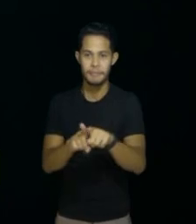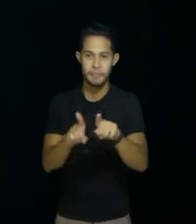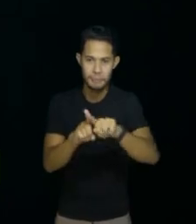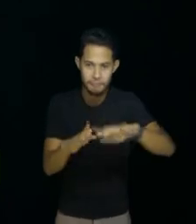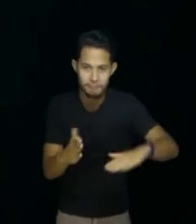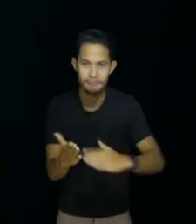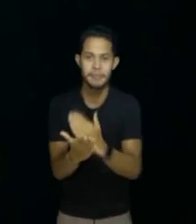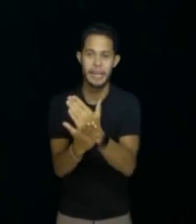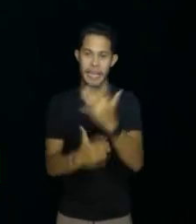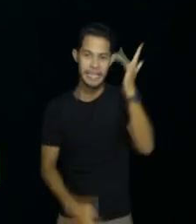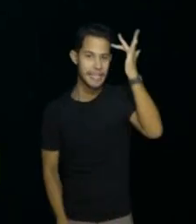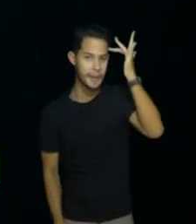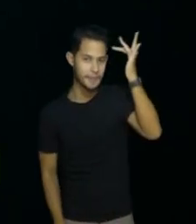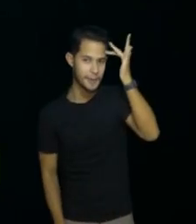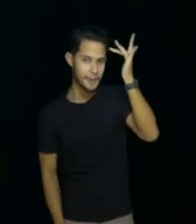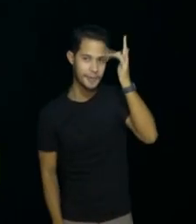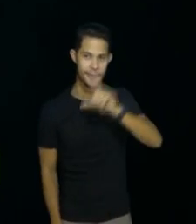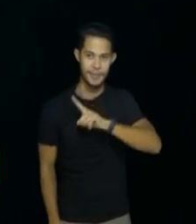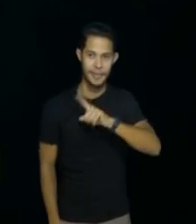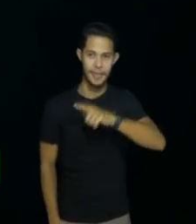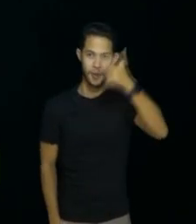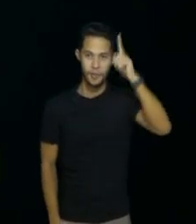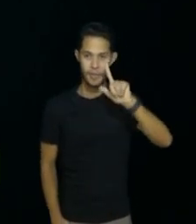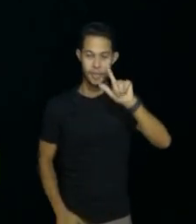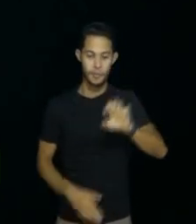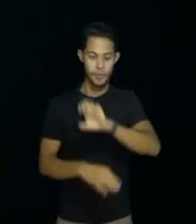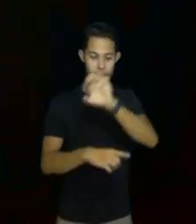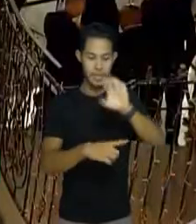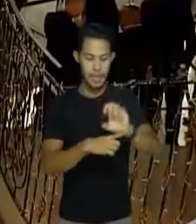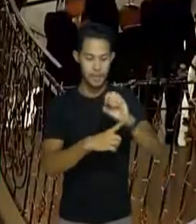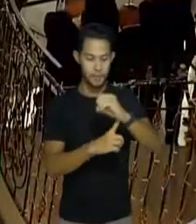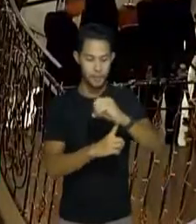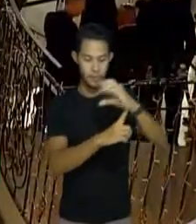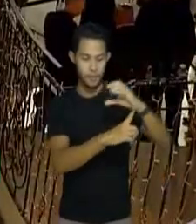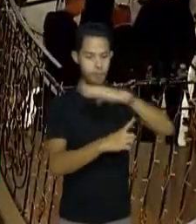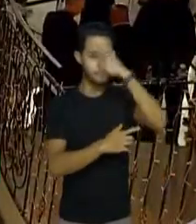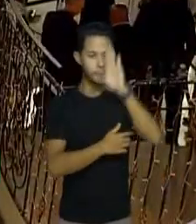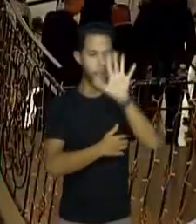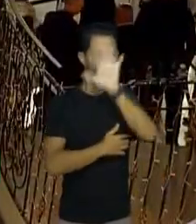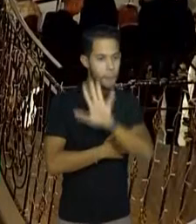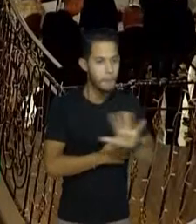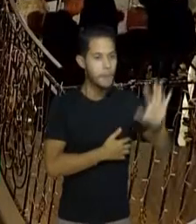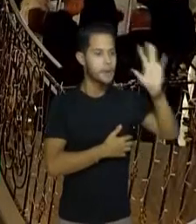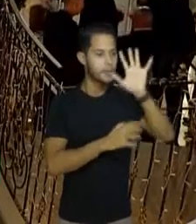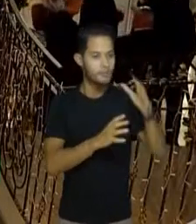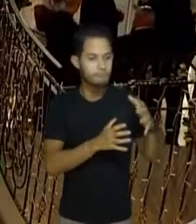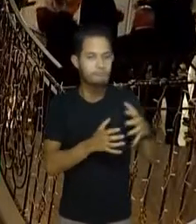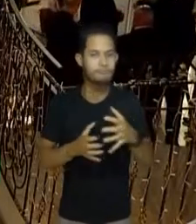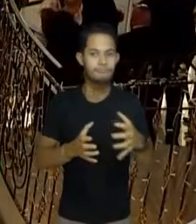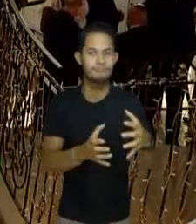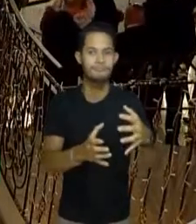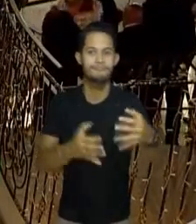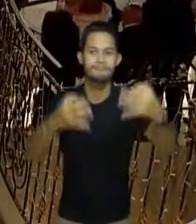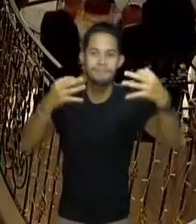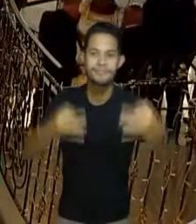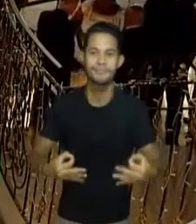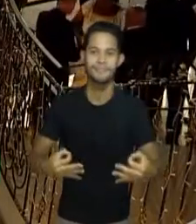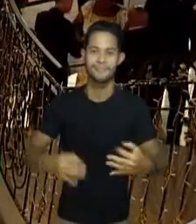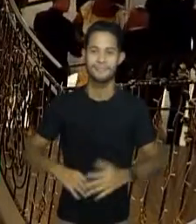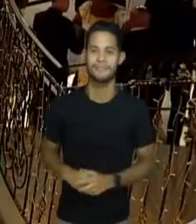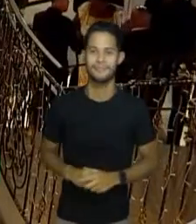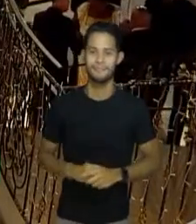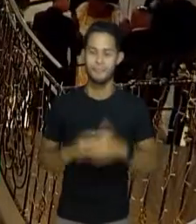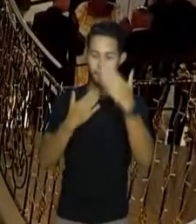sabedoria para conduzir esse nosso Estado e nosso país. Muito obrigado. Obrigado, Luiz Antônio. Deputado